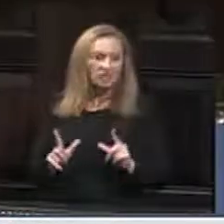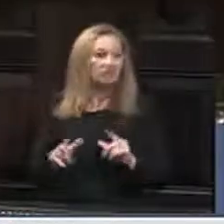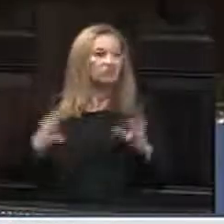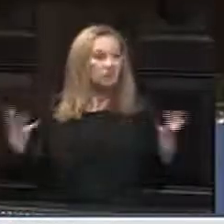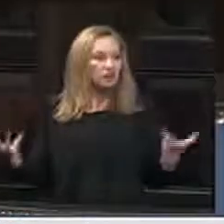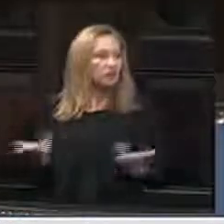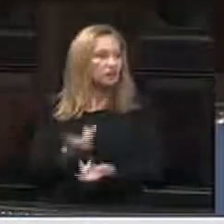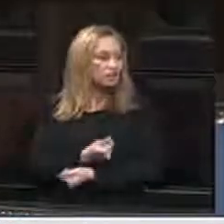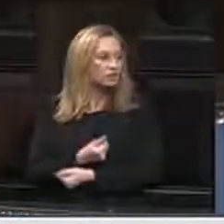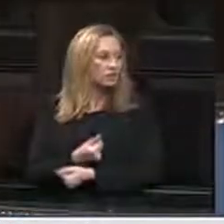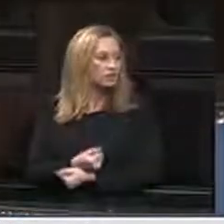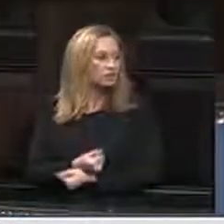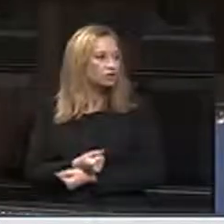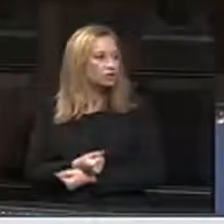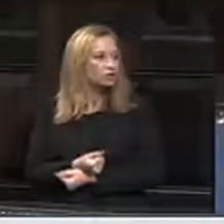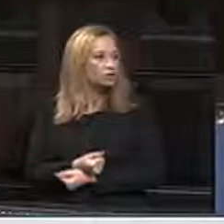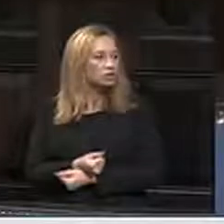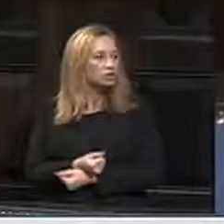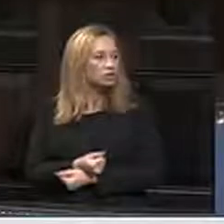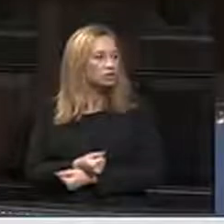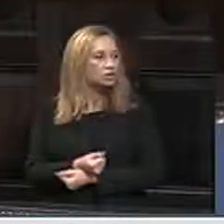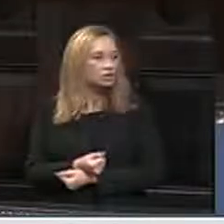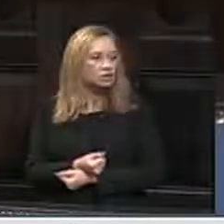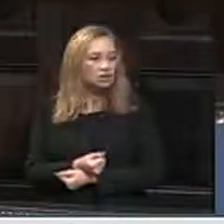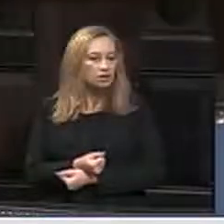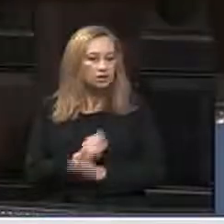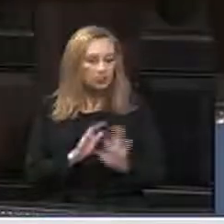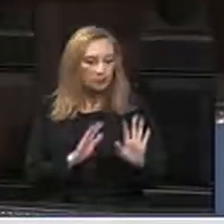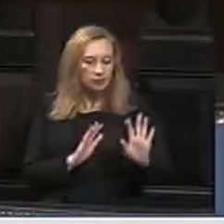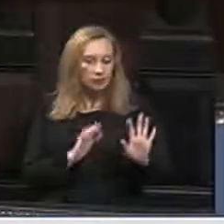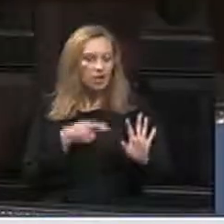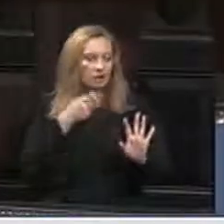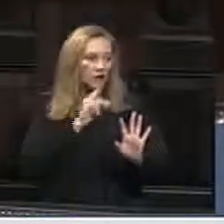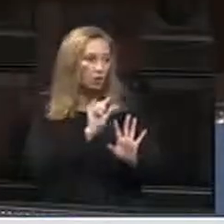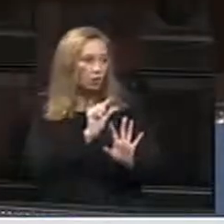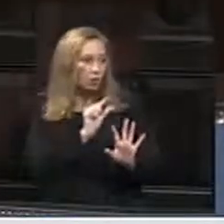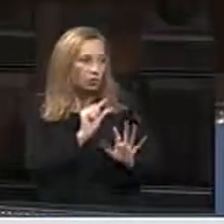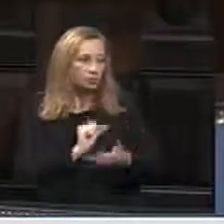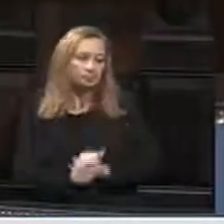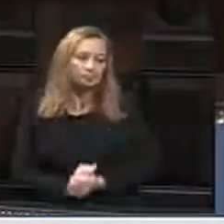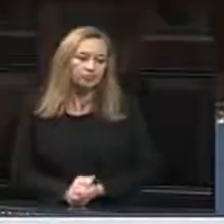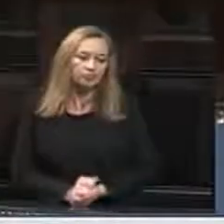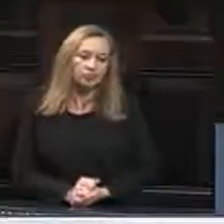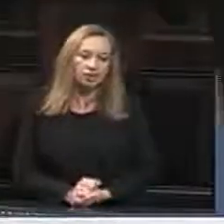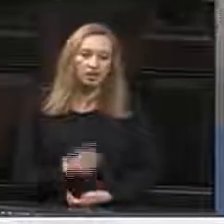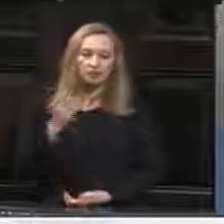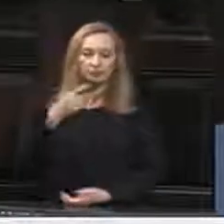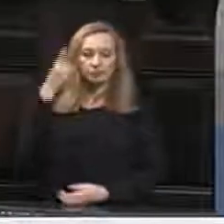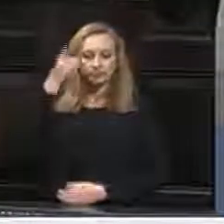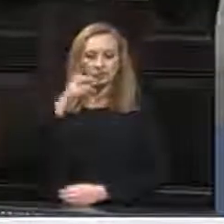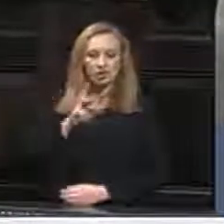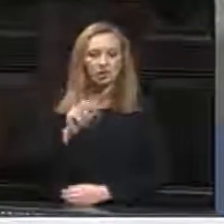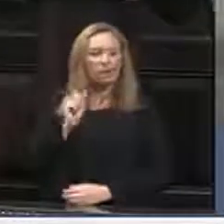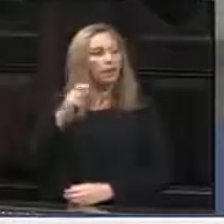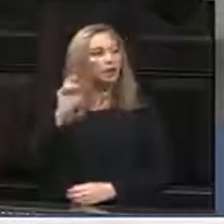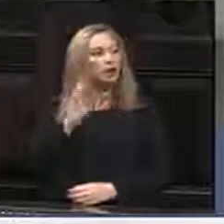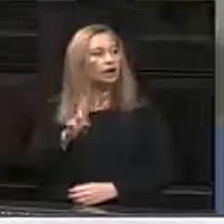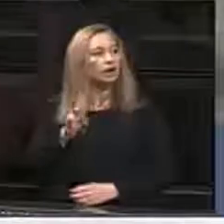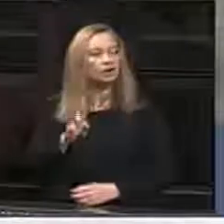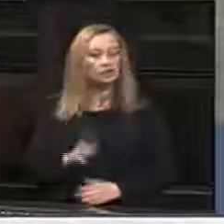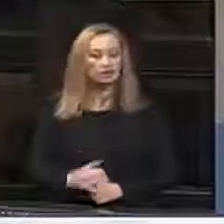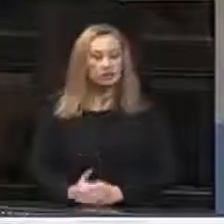concede uma parte. Com que realmente esse... Uma parte. Pois não, nobre deputado. Deputado Eliomar Coelho, meu